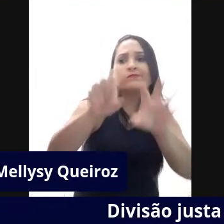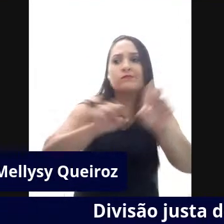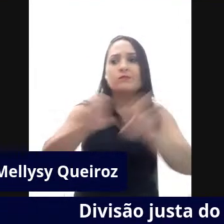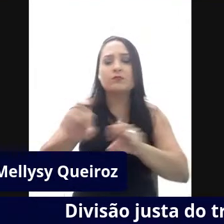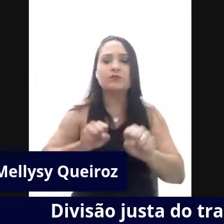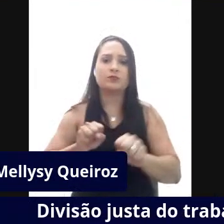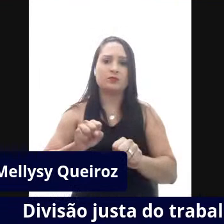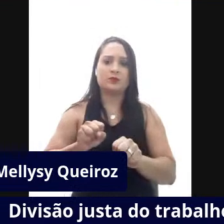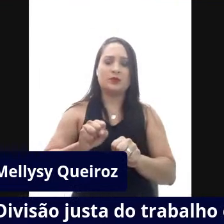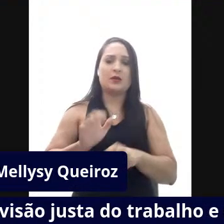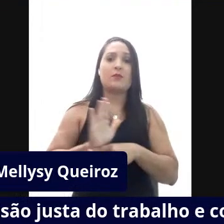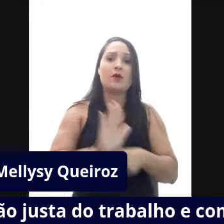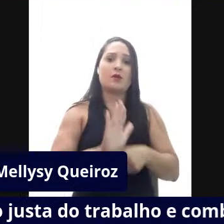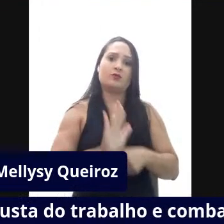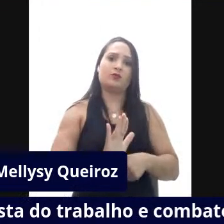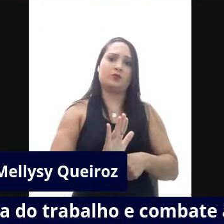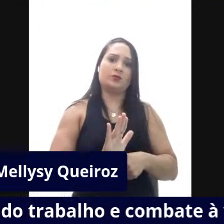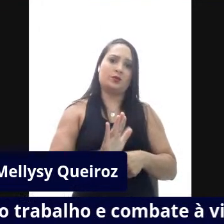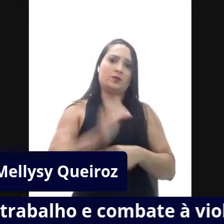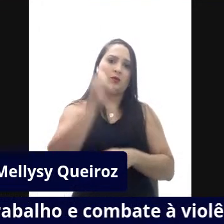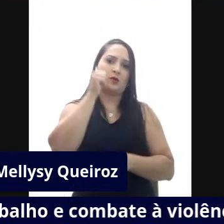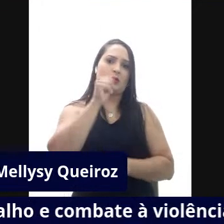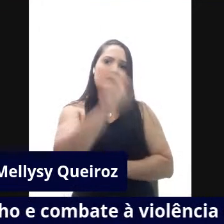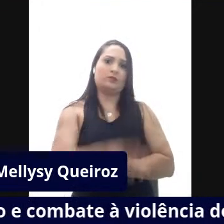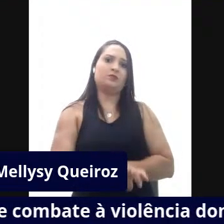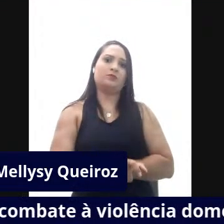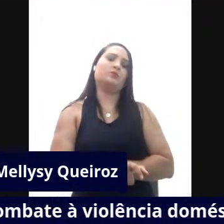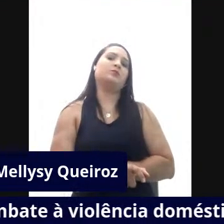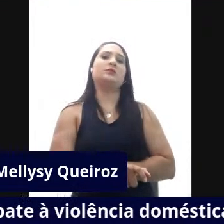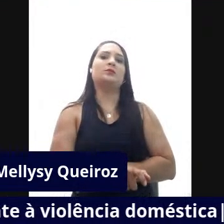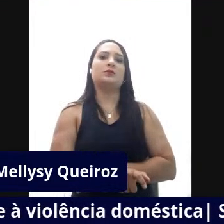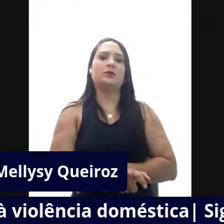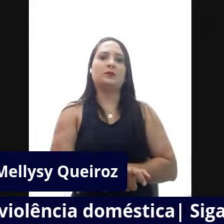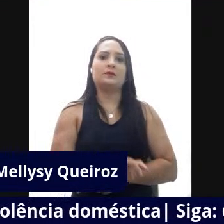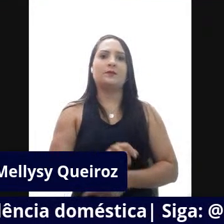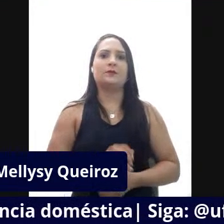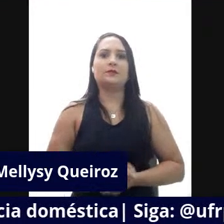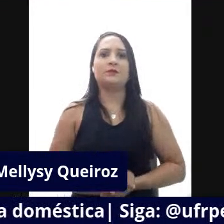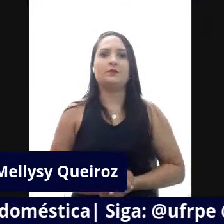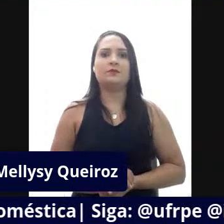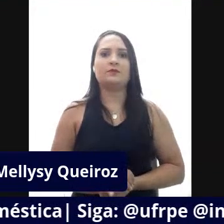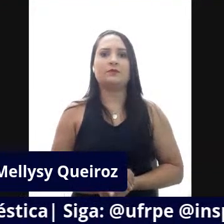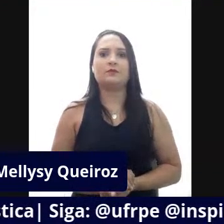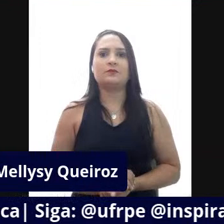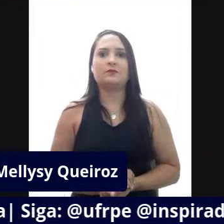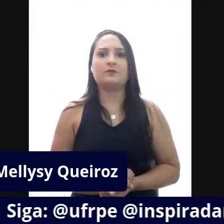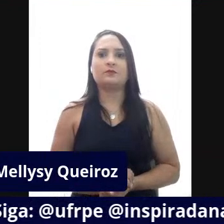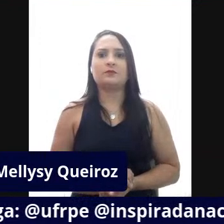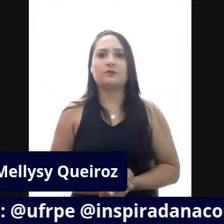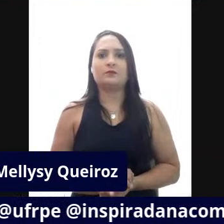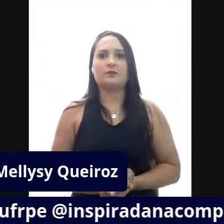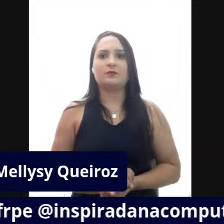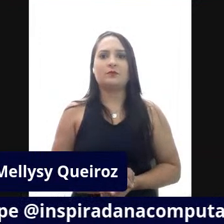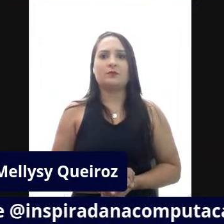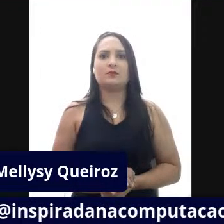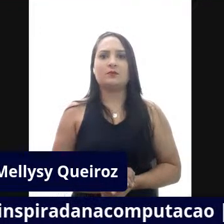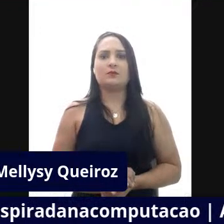inclusive para a gente desconstruir esses estereótipos de gênero, né? Porque o trabalho